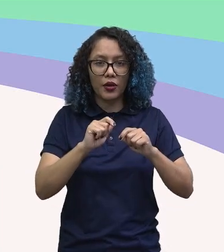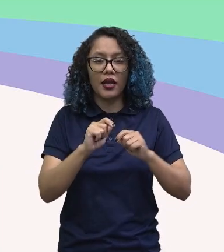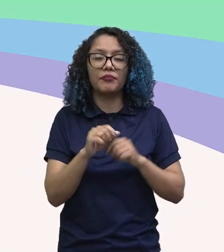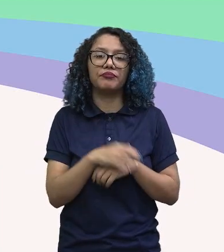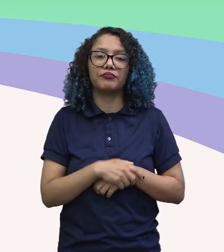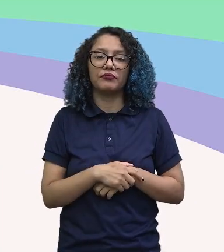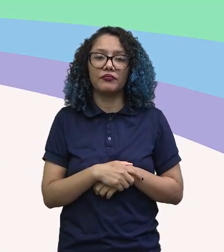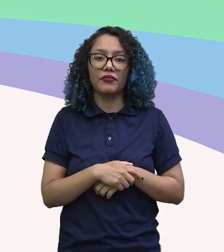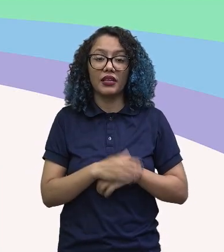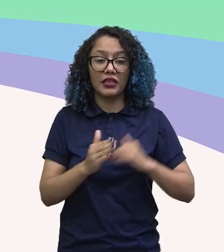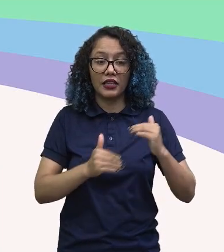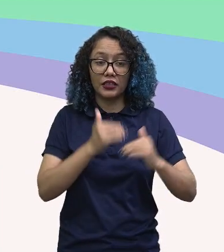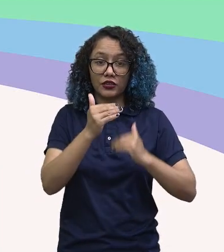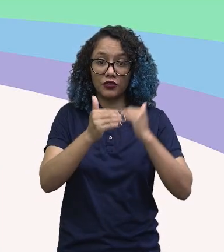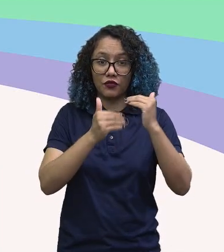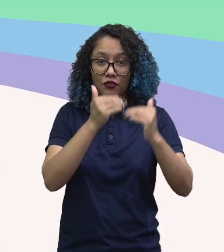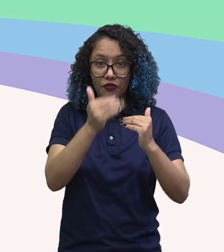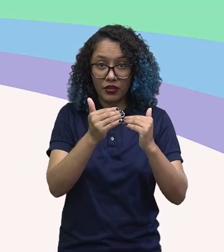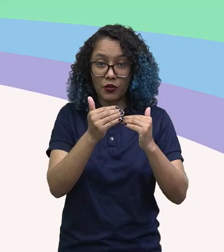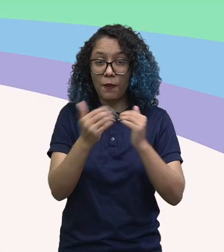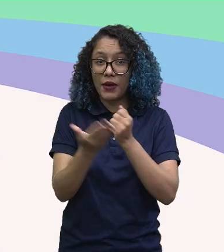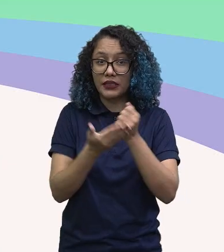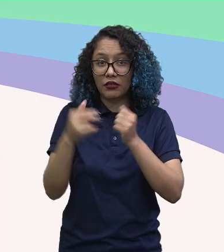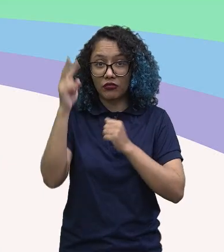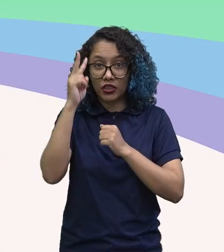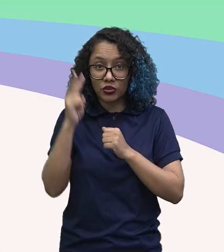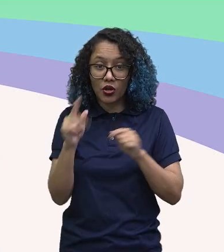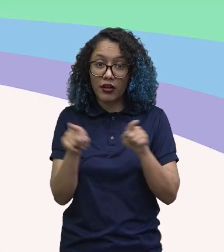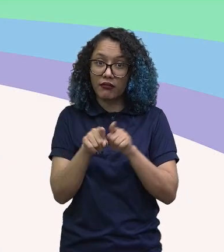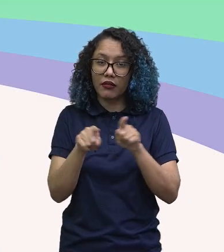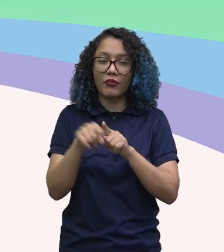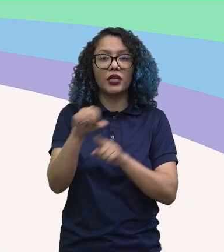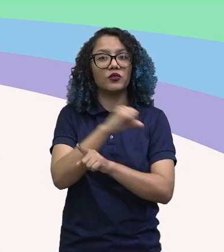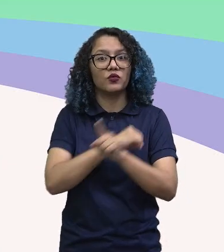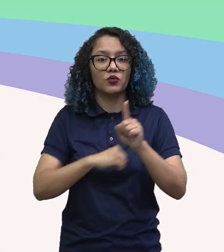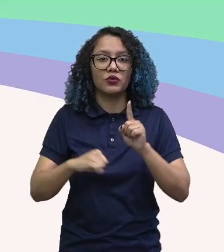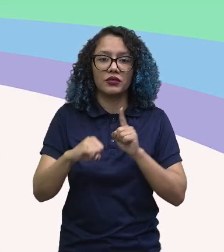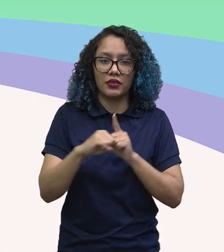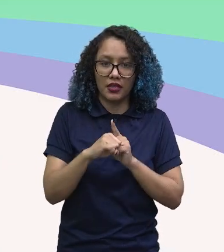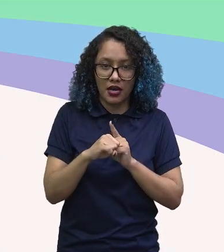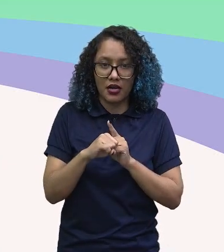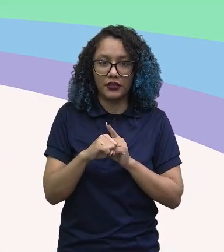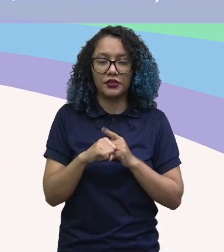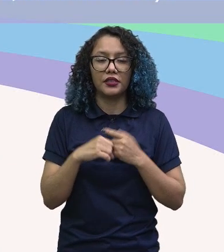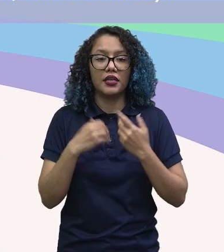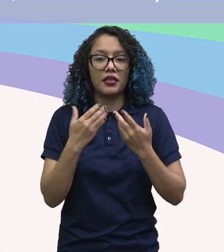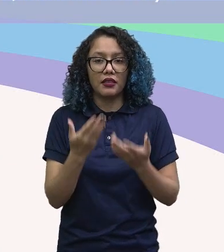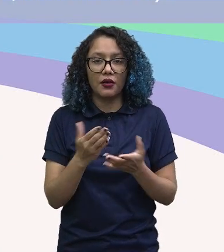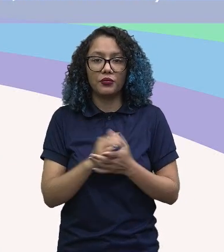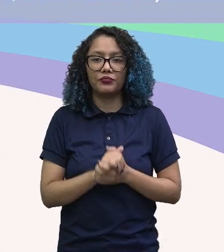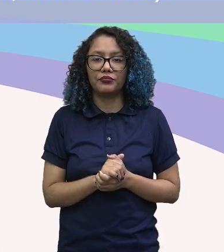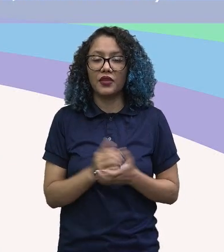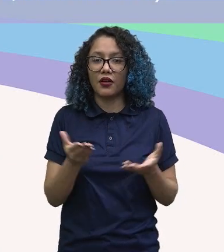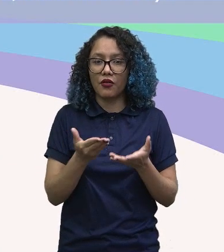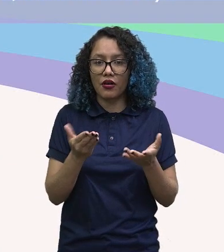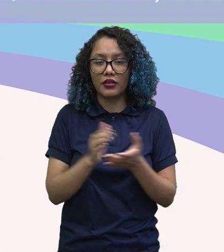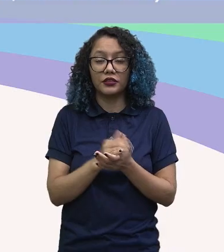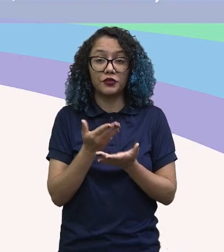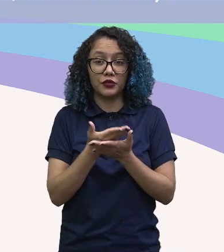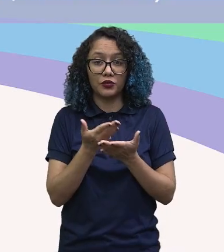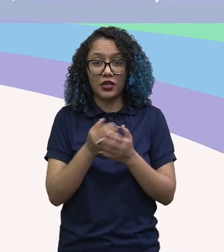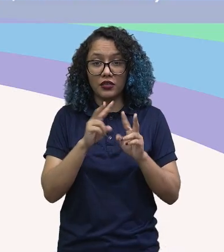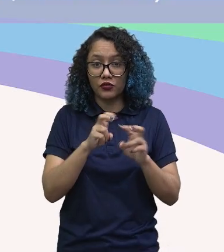historicamente construídos. E aí a gente começa a abordar a questão da identidade de gênero e a